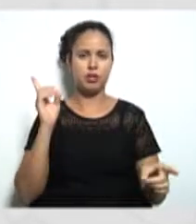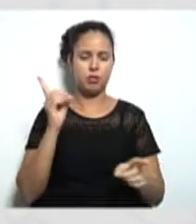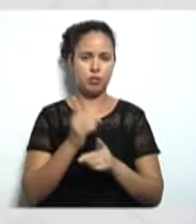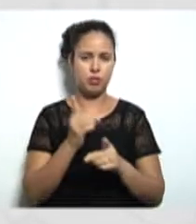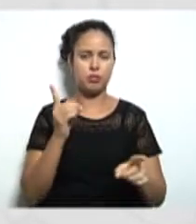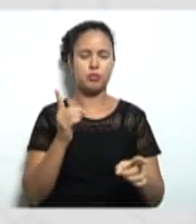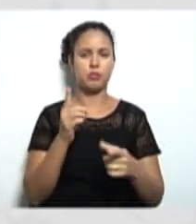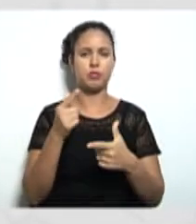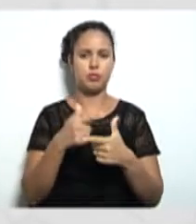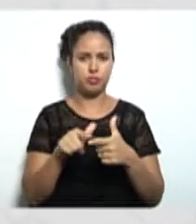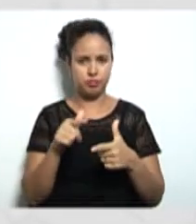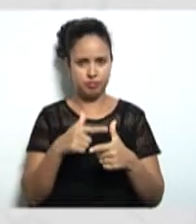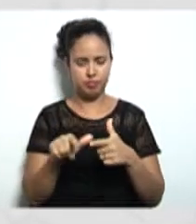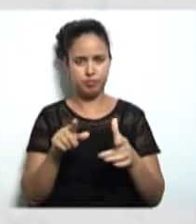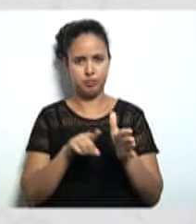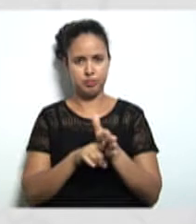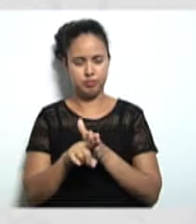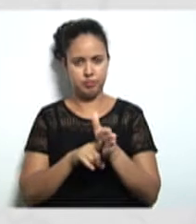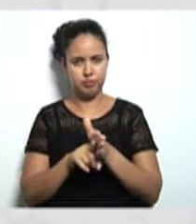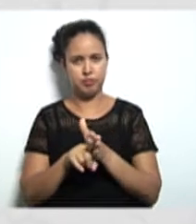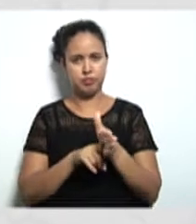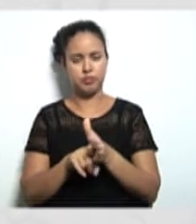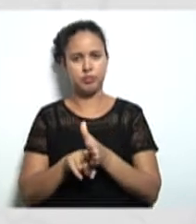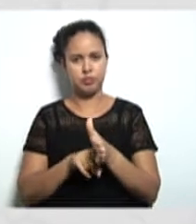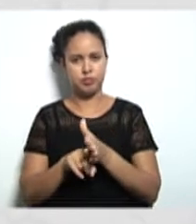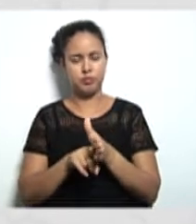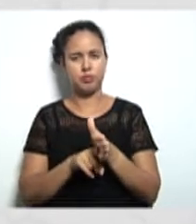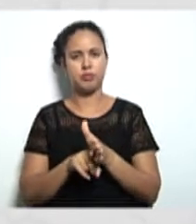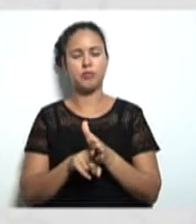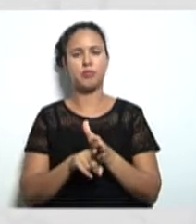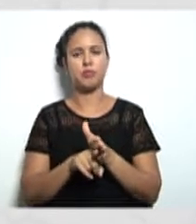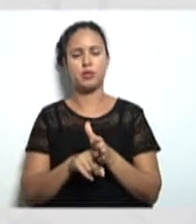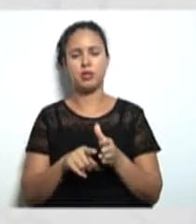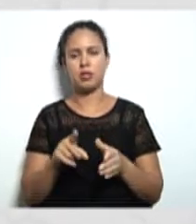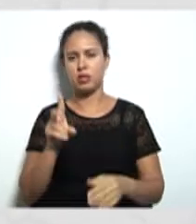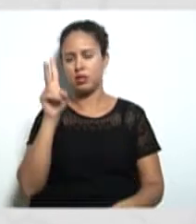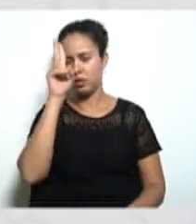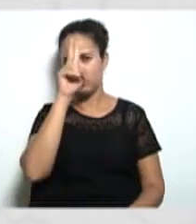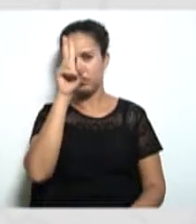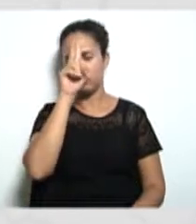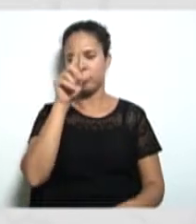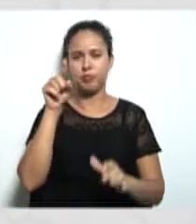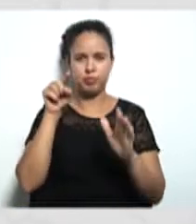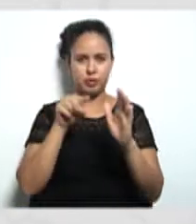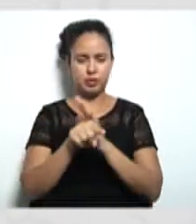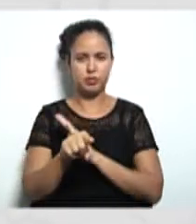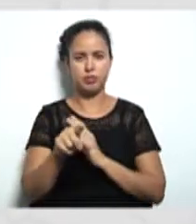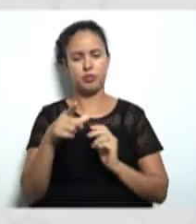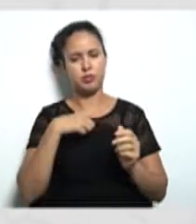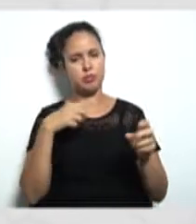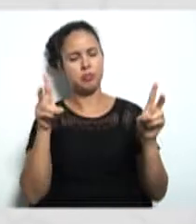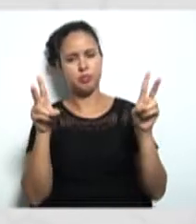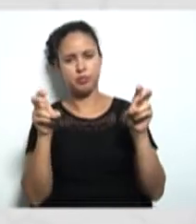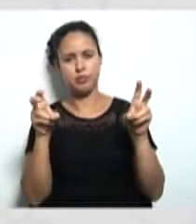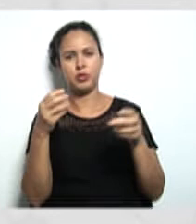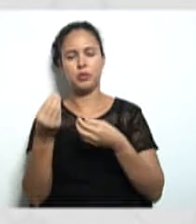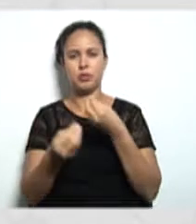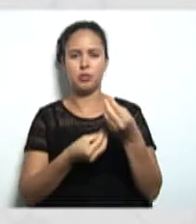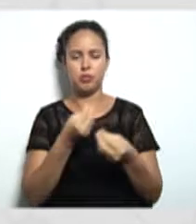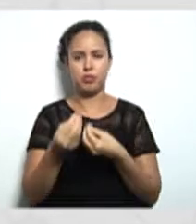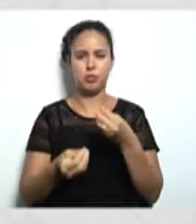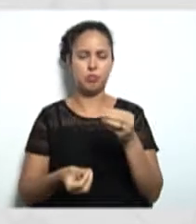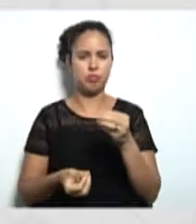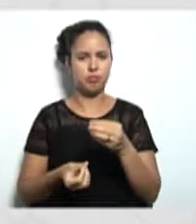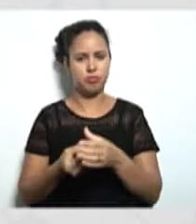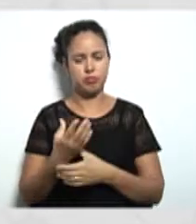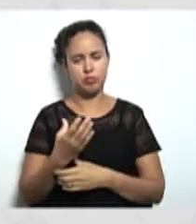o problema da sua pesquisa, que lembrem, é aquela pergunta, né, que você tem a respeito de um determinado assunto, como desenvolver uma